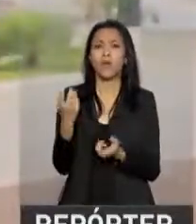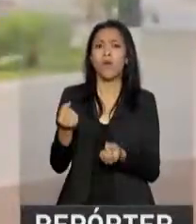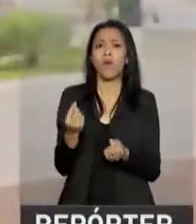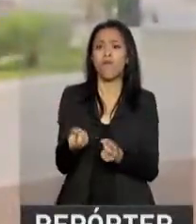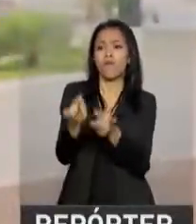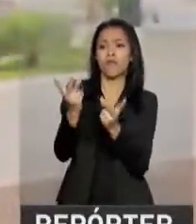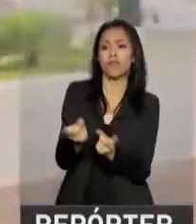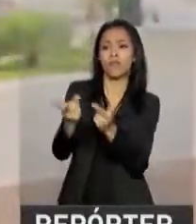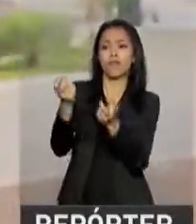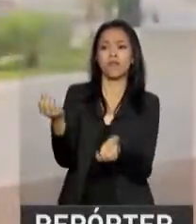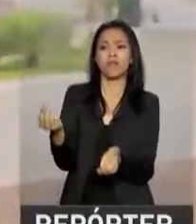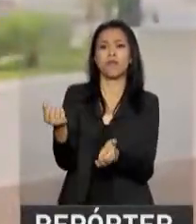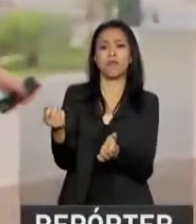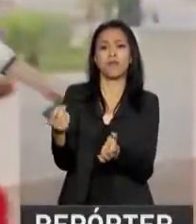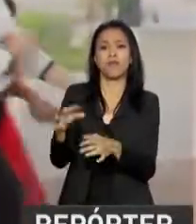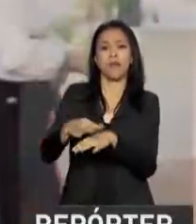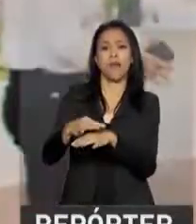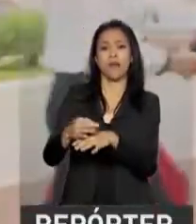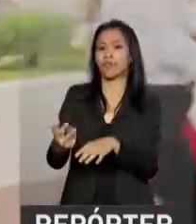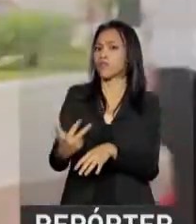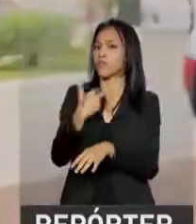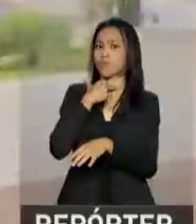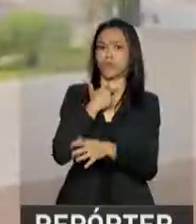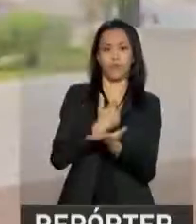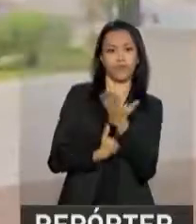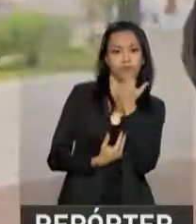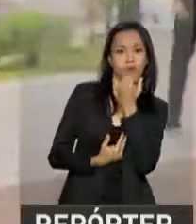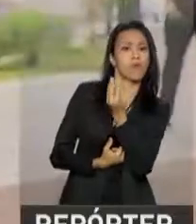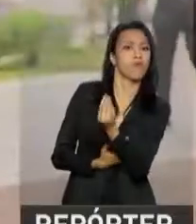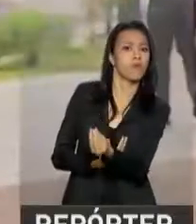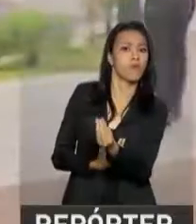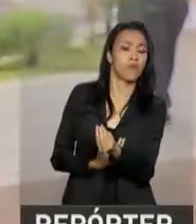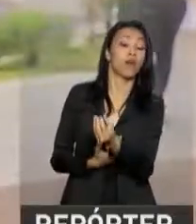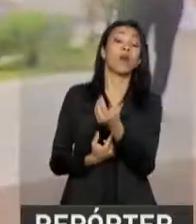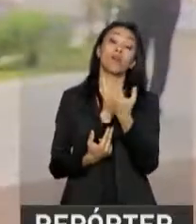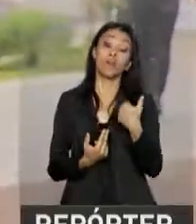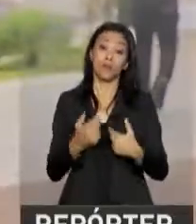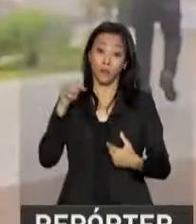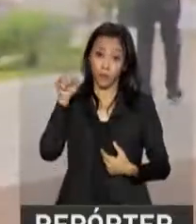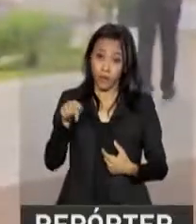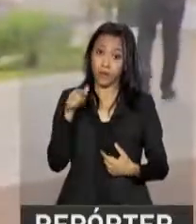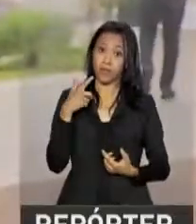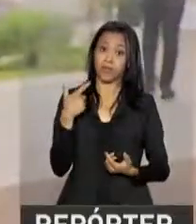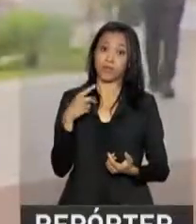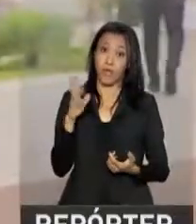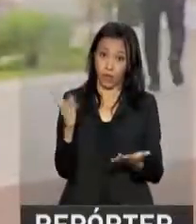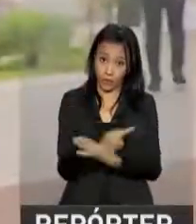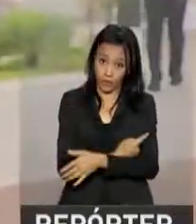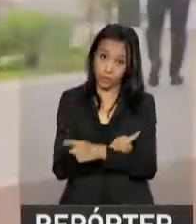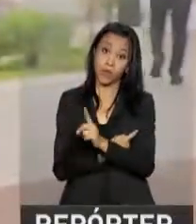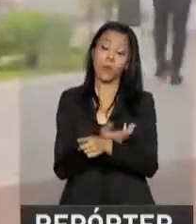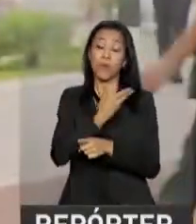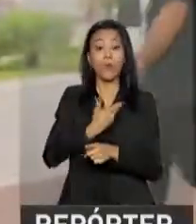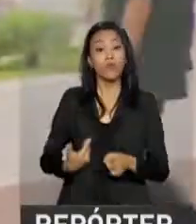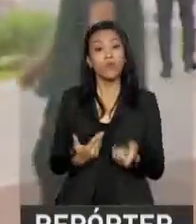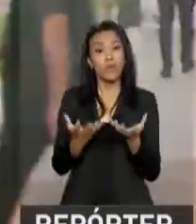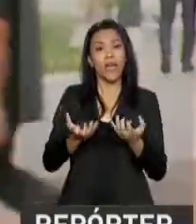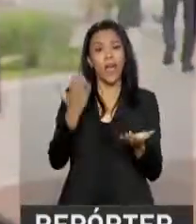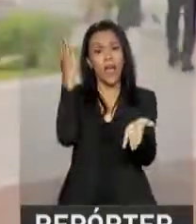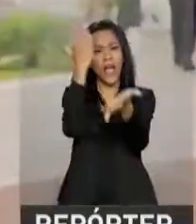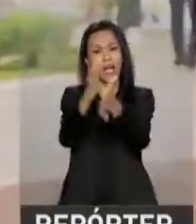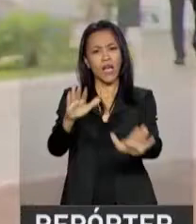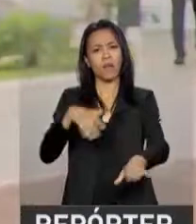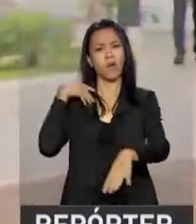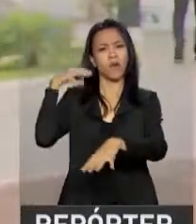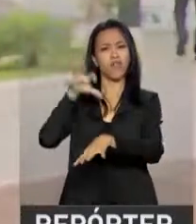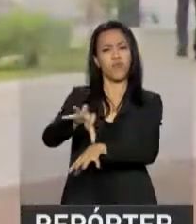de carne imprópria para o consumo humano com a medida o governo espera acabar com influências políticas na